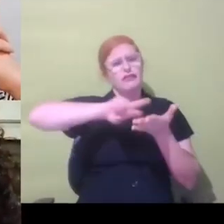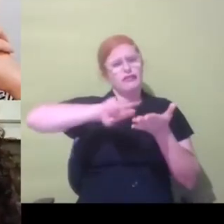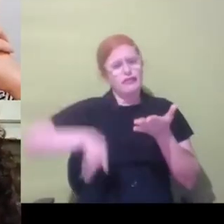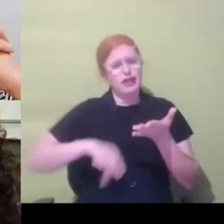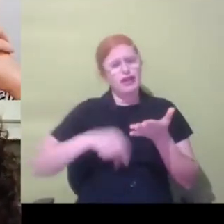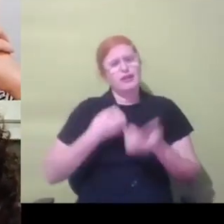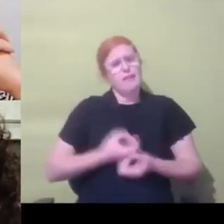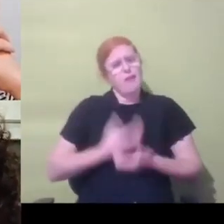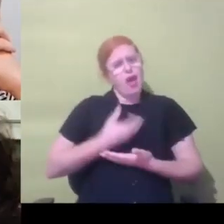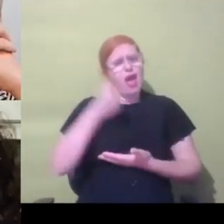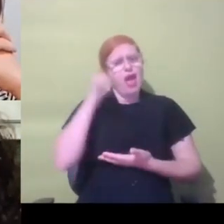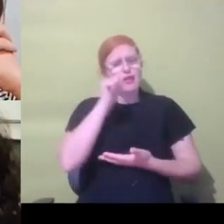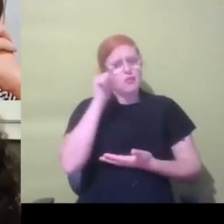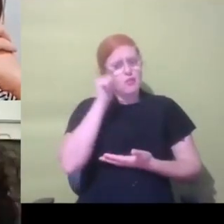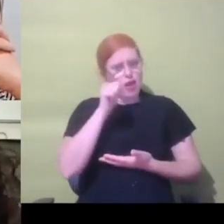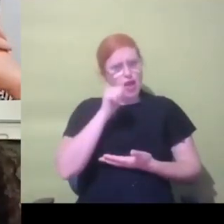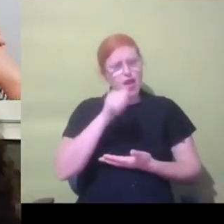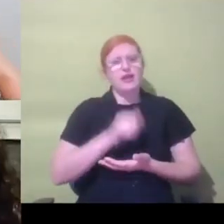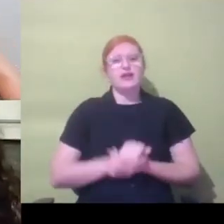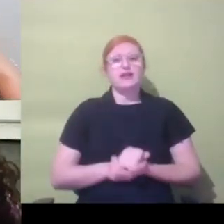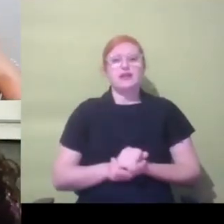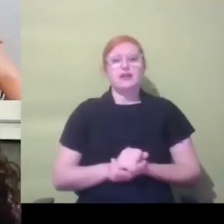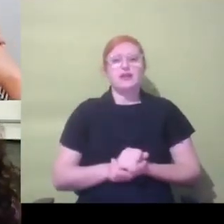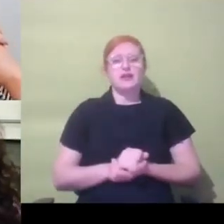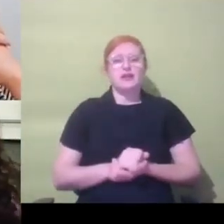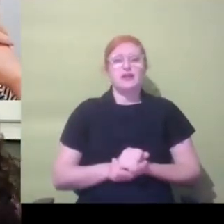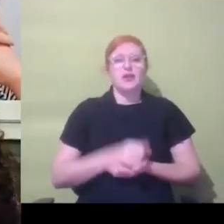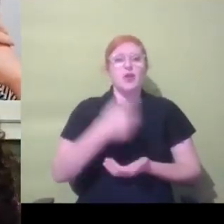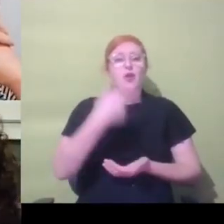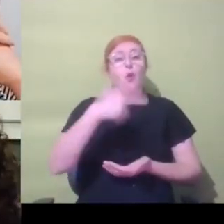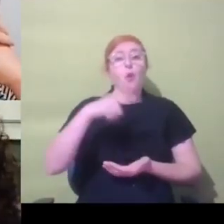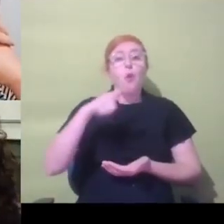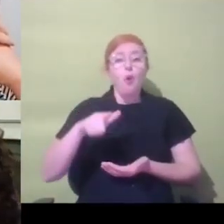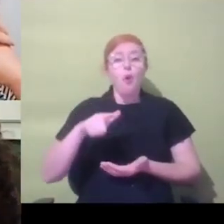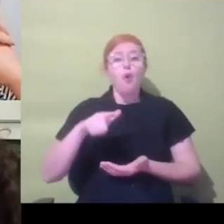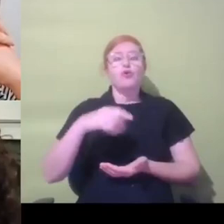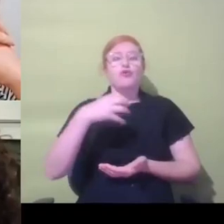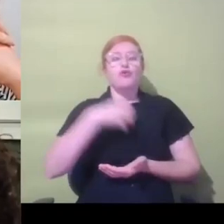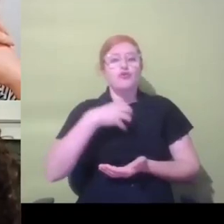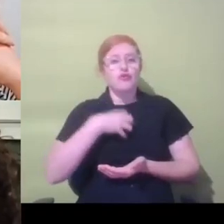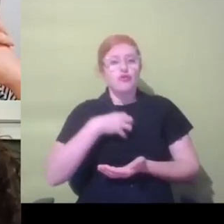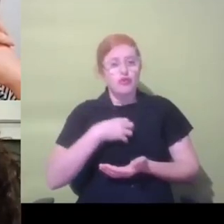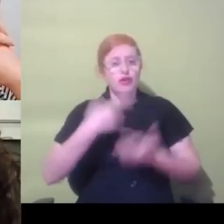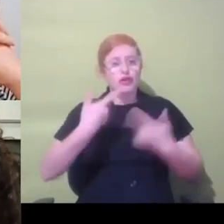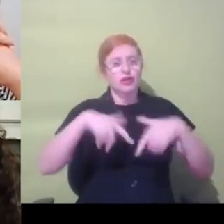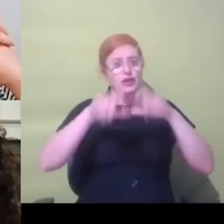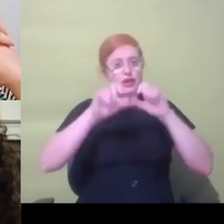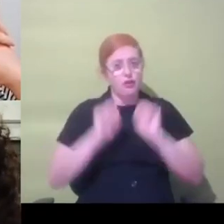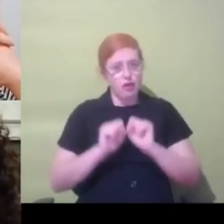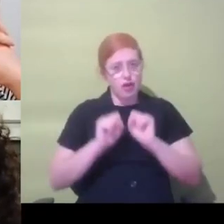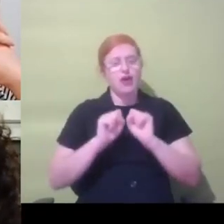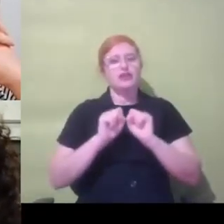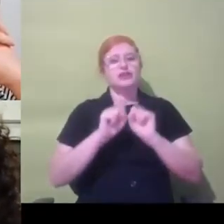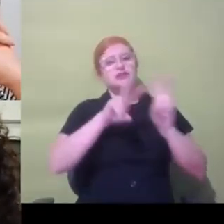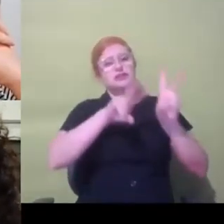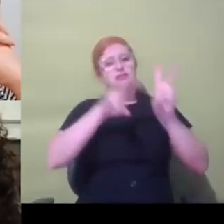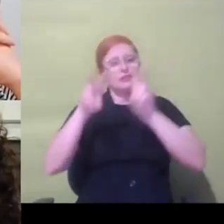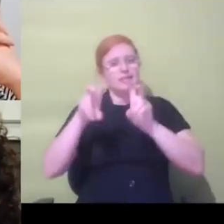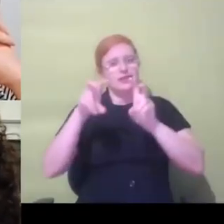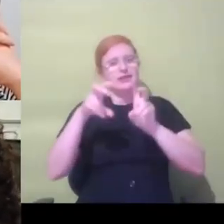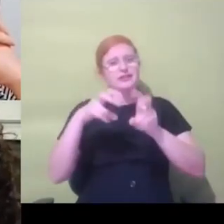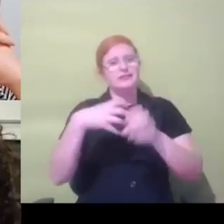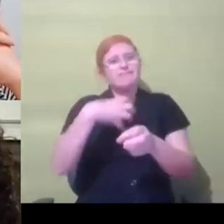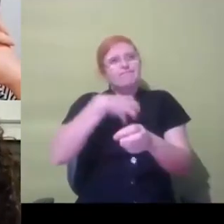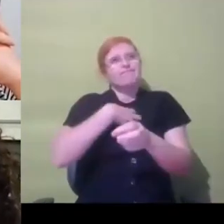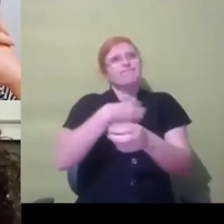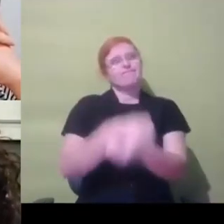outras poetas, né? Outras com outra forma de linguagem, de falar sobre o feminismo, sobre os temas que nos tocam, né? Na nossa